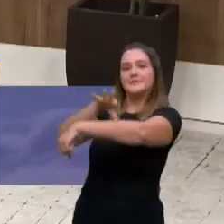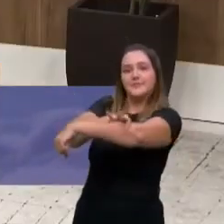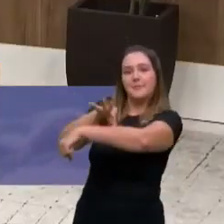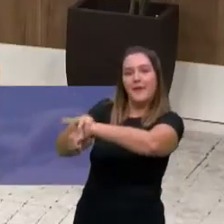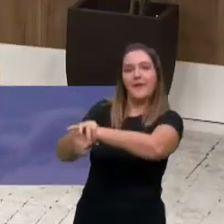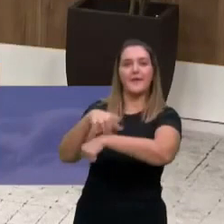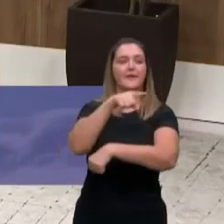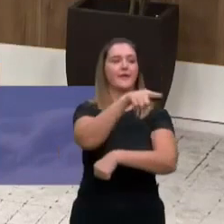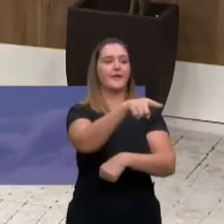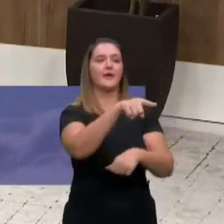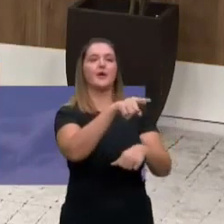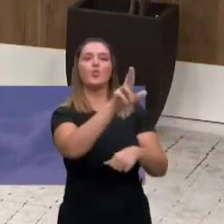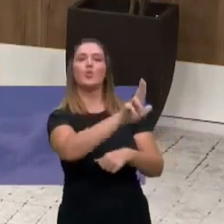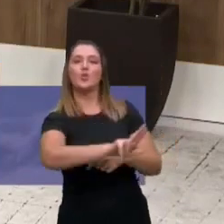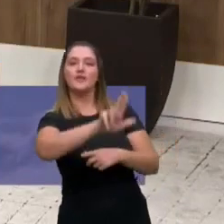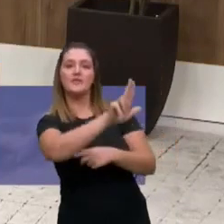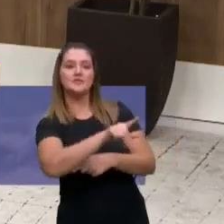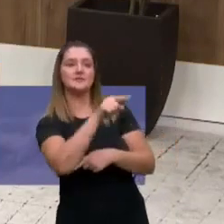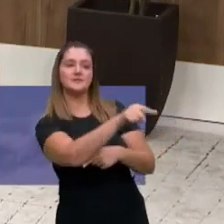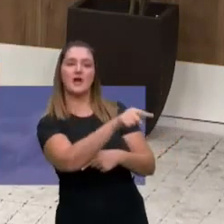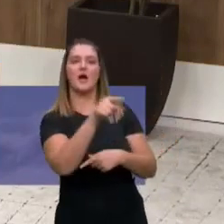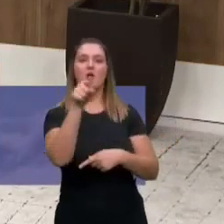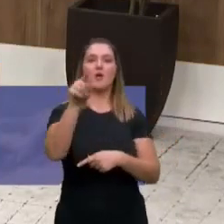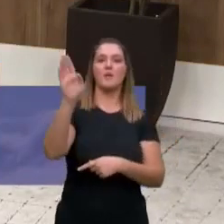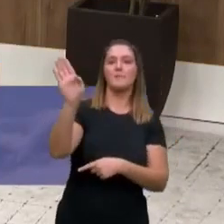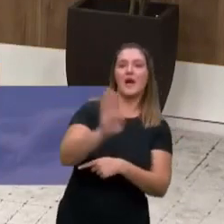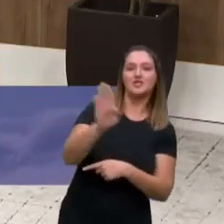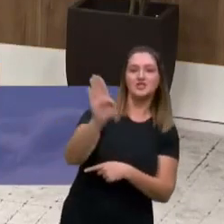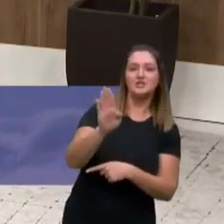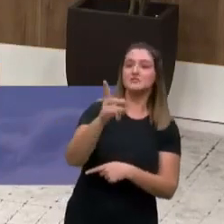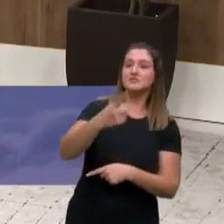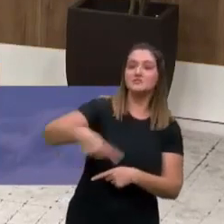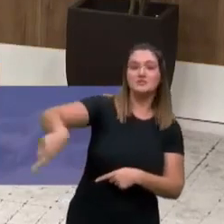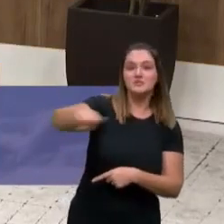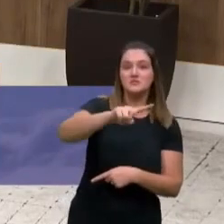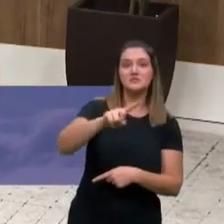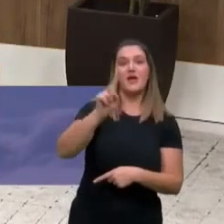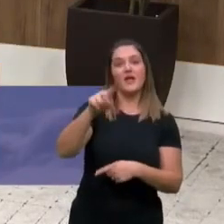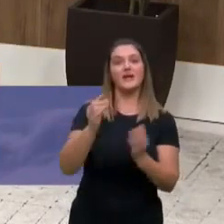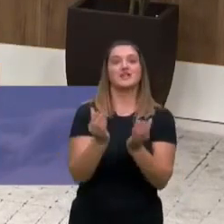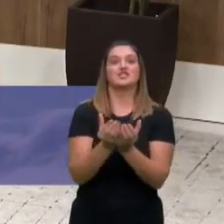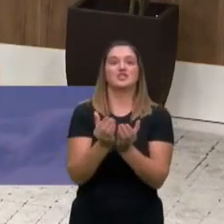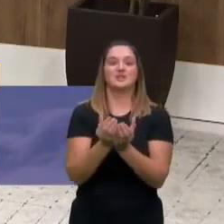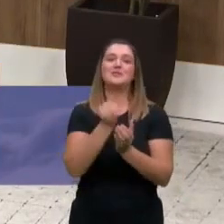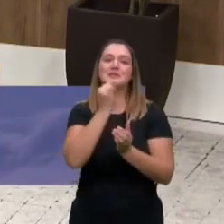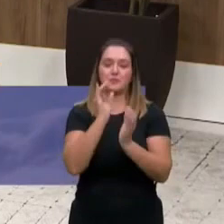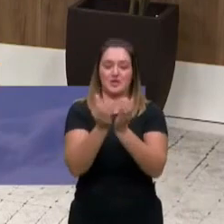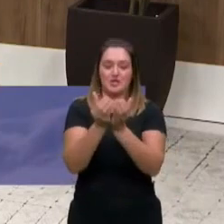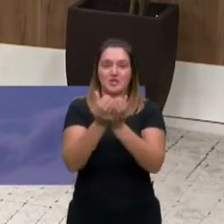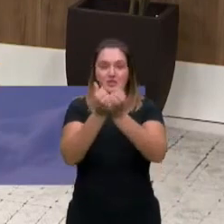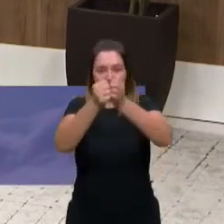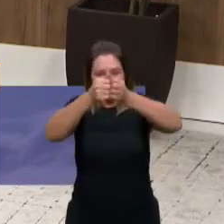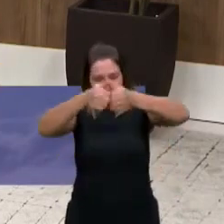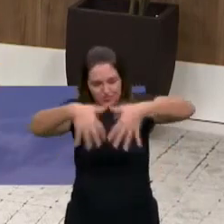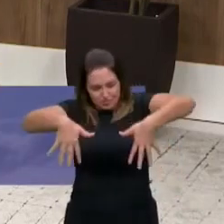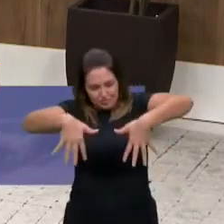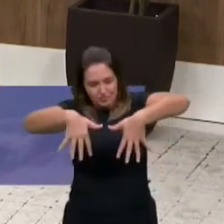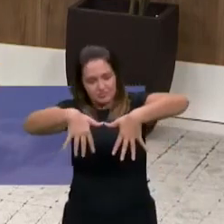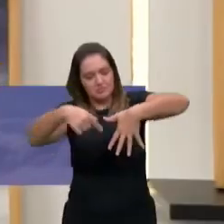é da Assembleia, é da Universal, é não sei do quê, é da Batista. É o cristianismo. Religião é o cristianismo. Agora, dentro do cristianismo tem